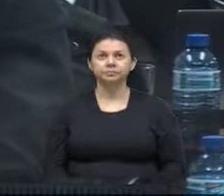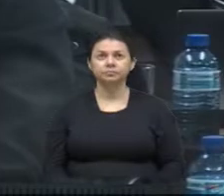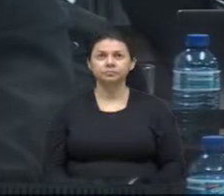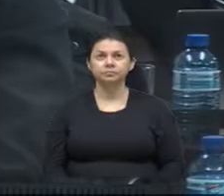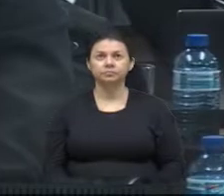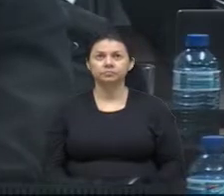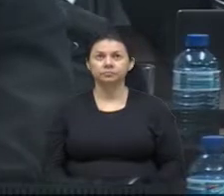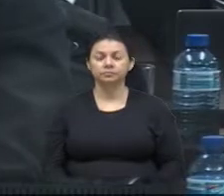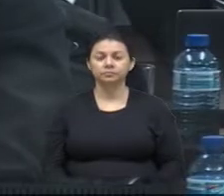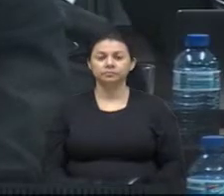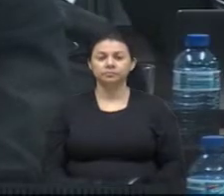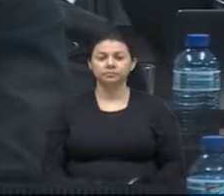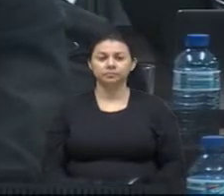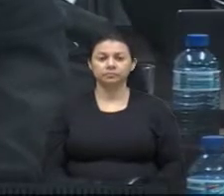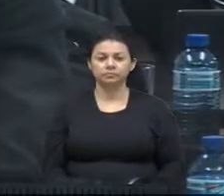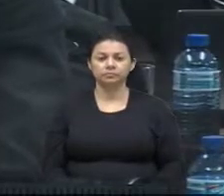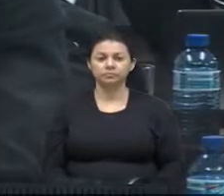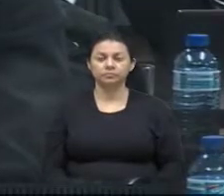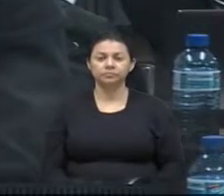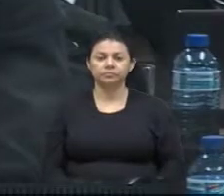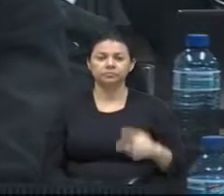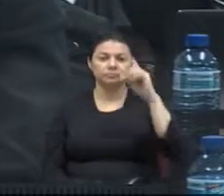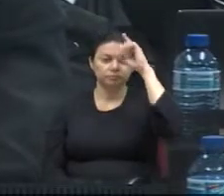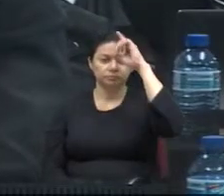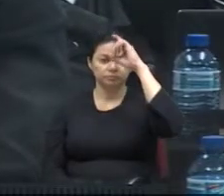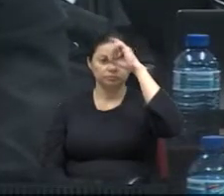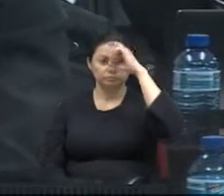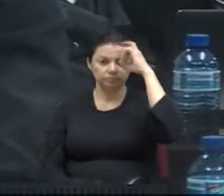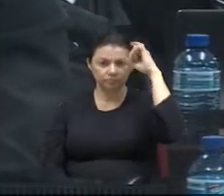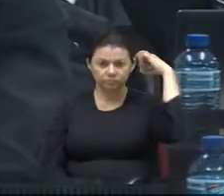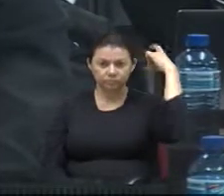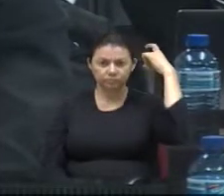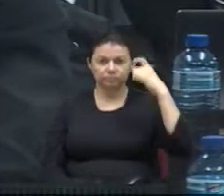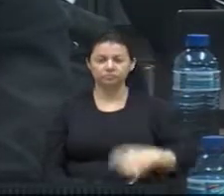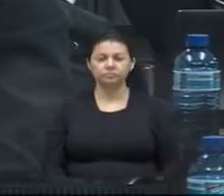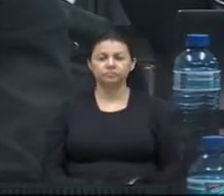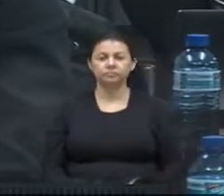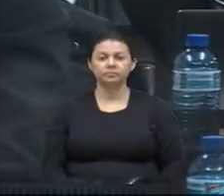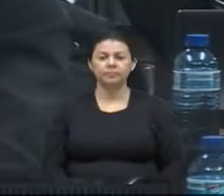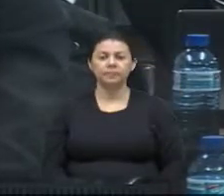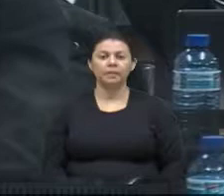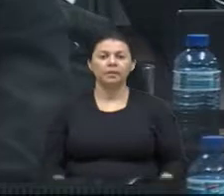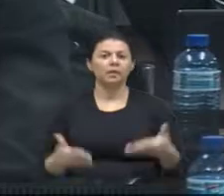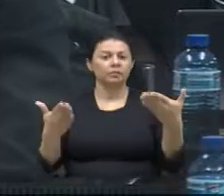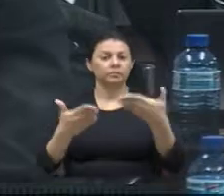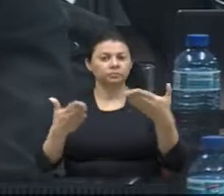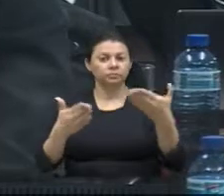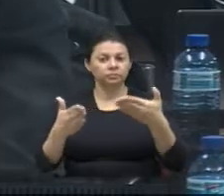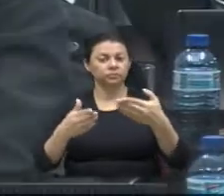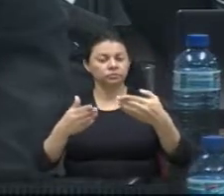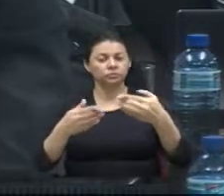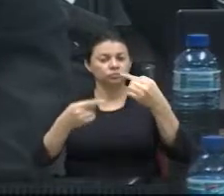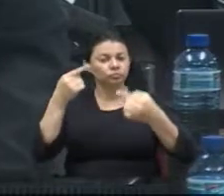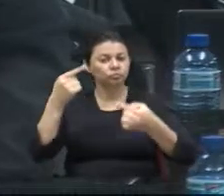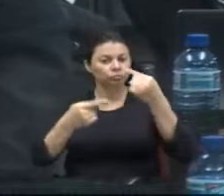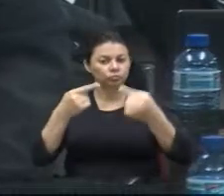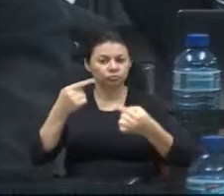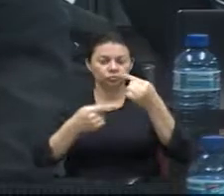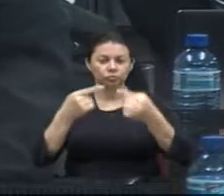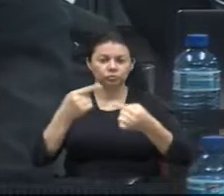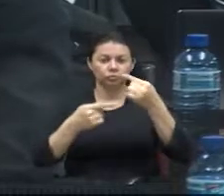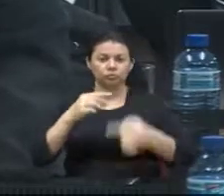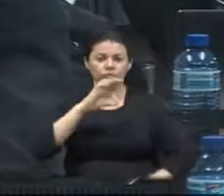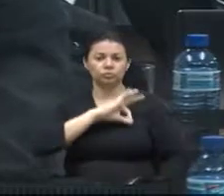visando o programa de estágio remunerado para alunos do ensino médio técnico e superior